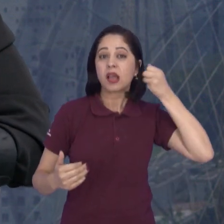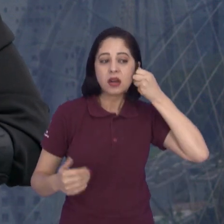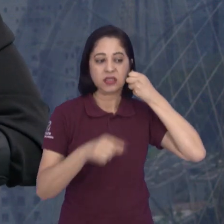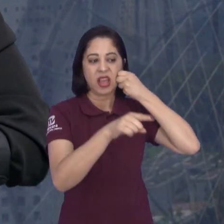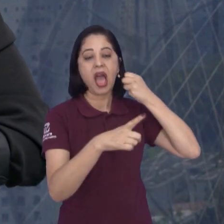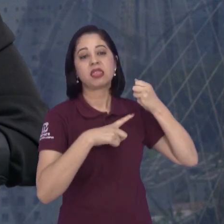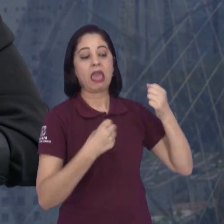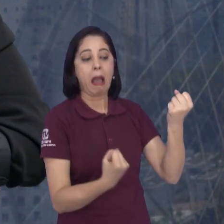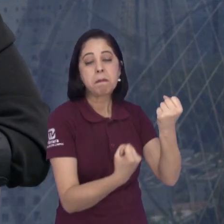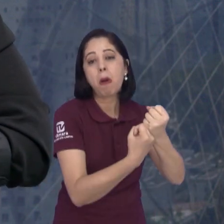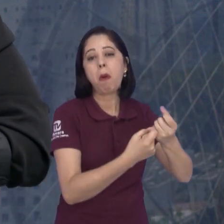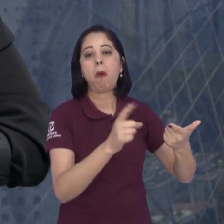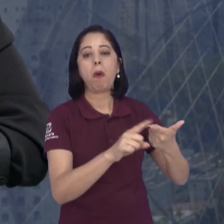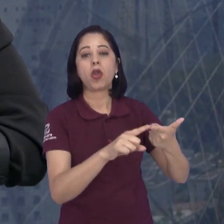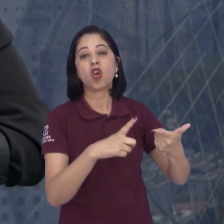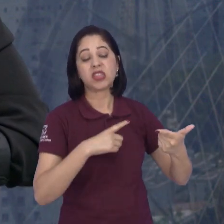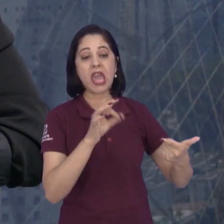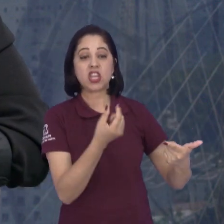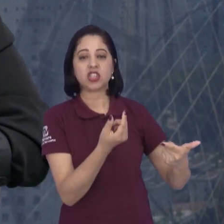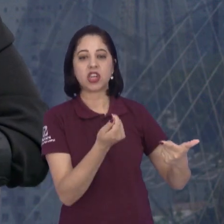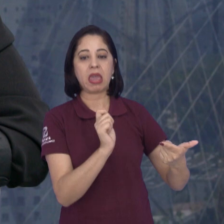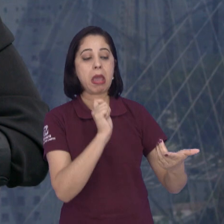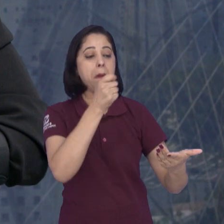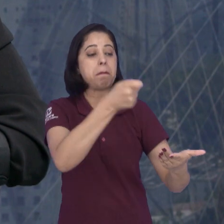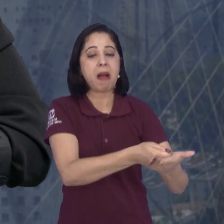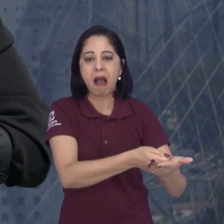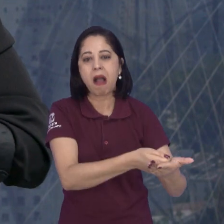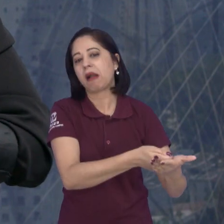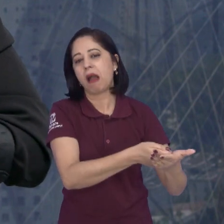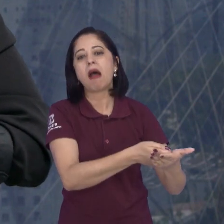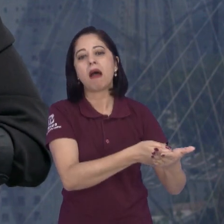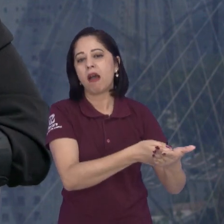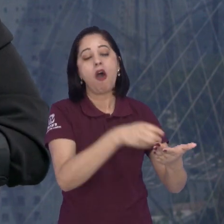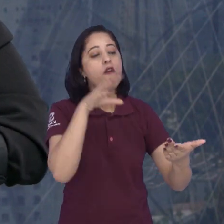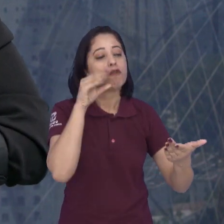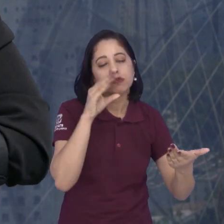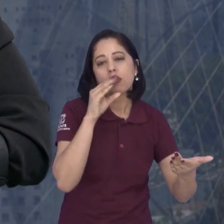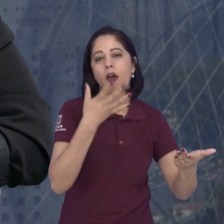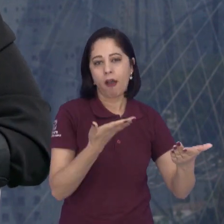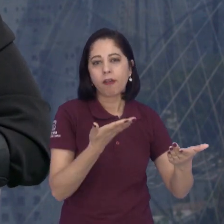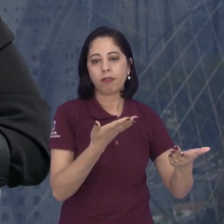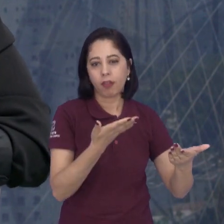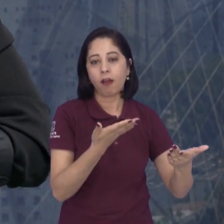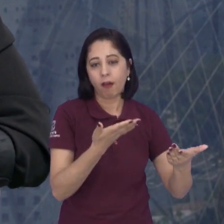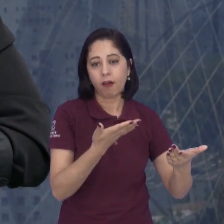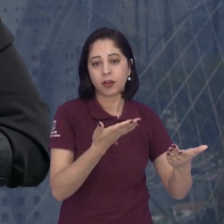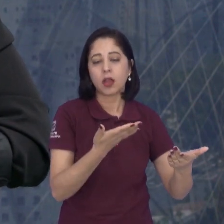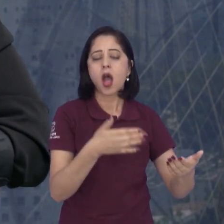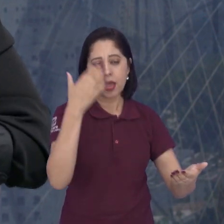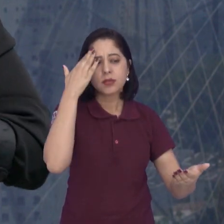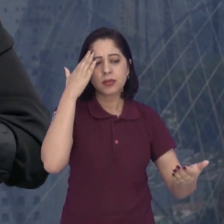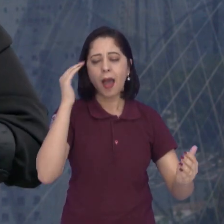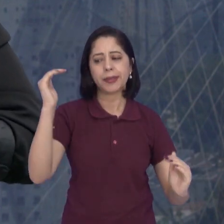apoio, mulheres que têm condição social de pagar, de ter uma ajuda, enfim. A gente sabe que tem